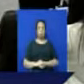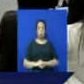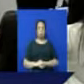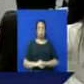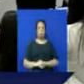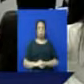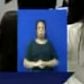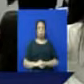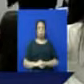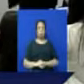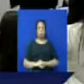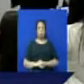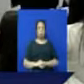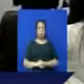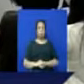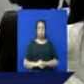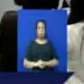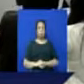Eu seguro o senhor.